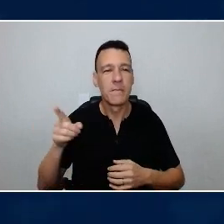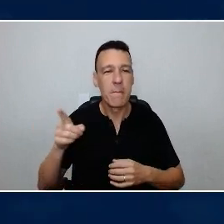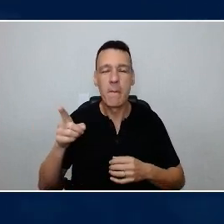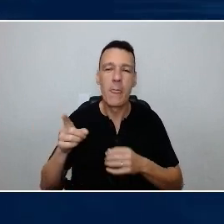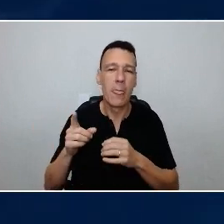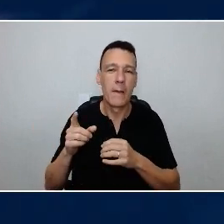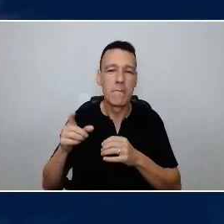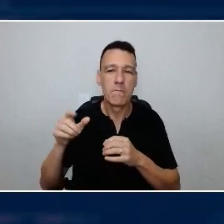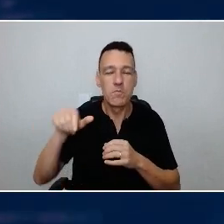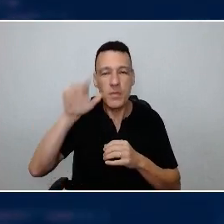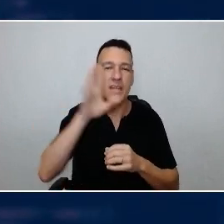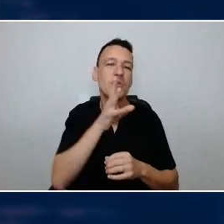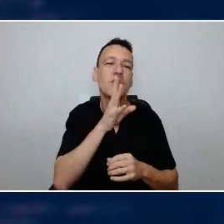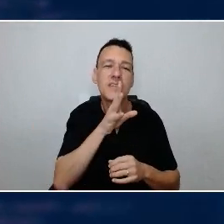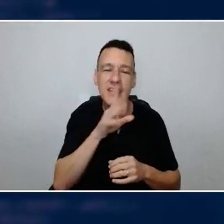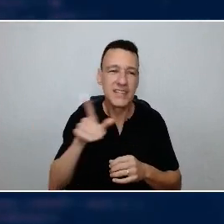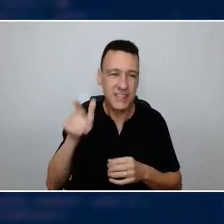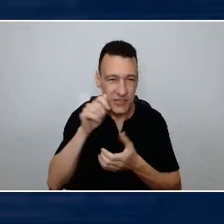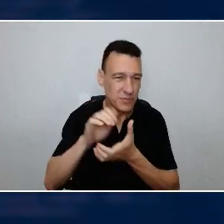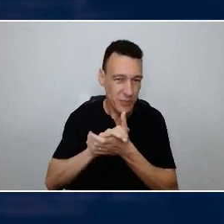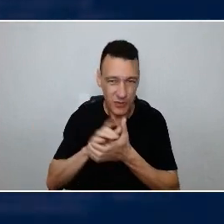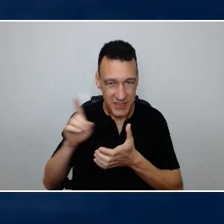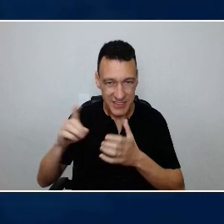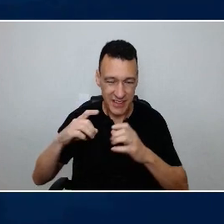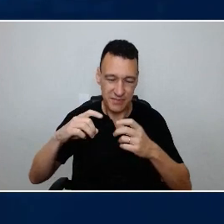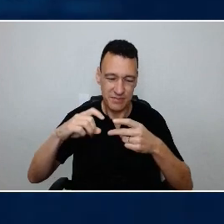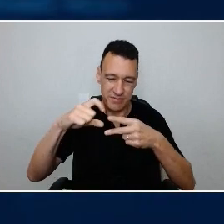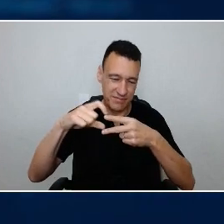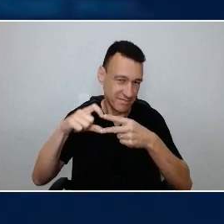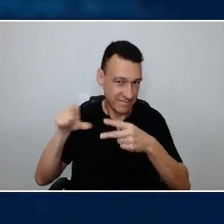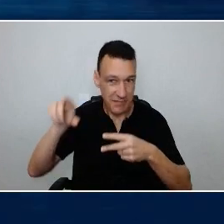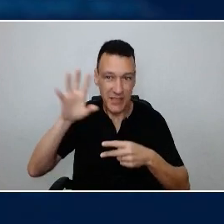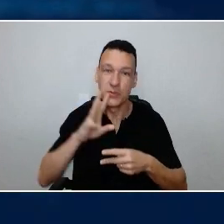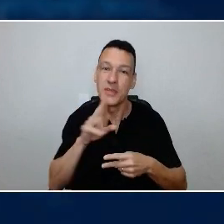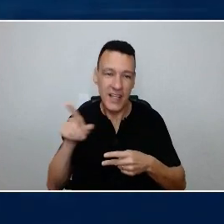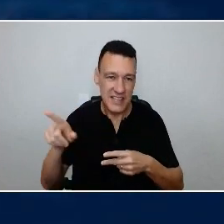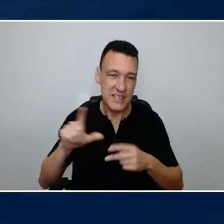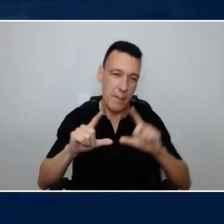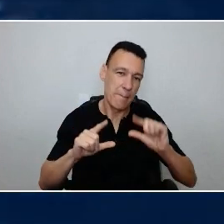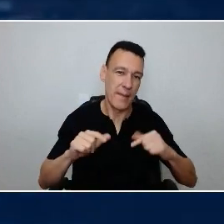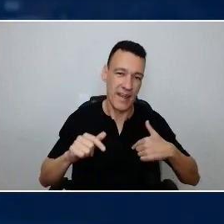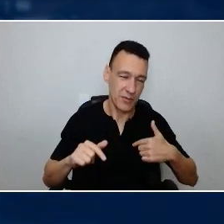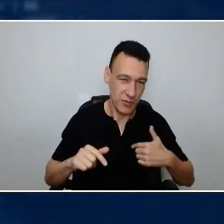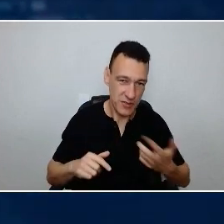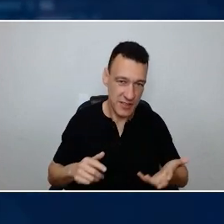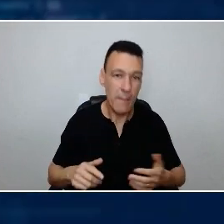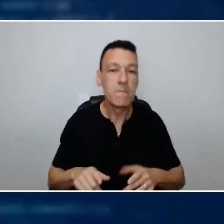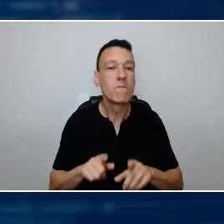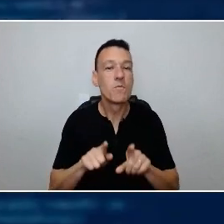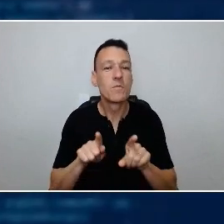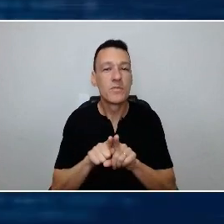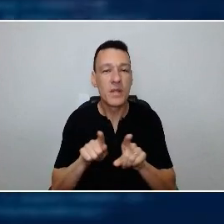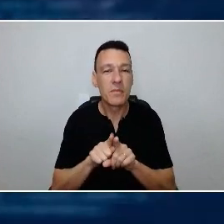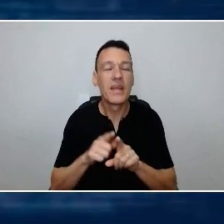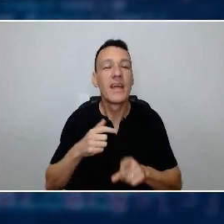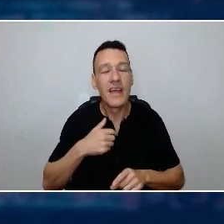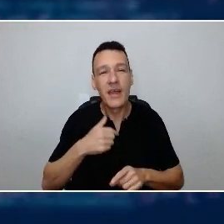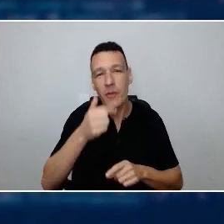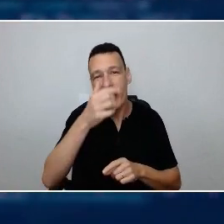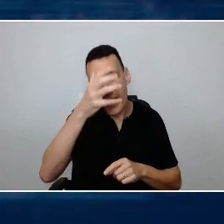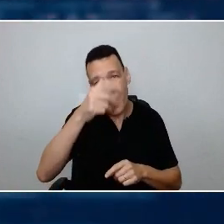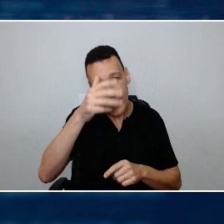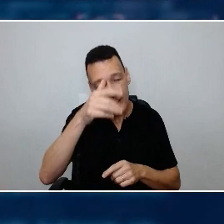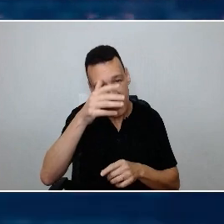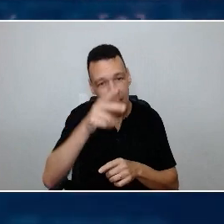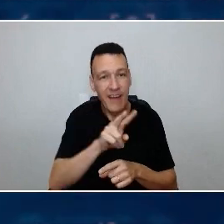conhecida na verdade ela é bem conhecida eu não e a gente gosta de fazer coisas e também sou criador de Galinhas há quem diga